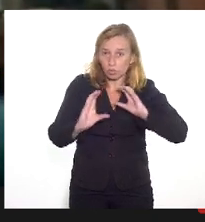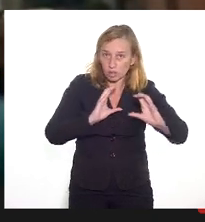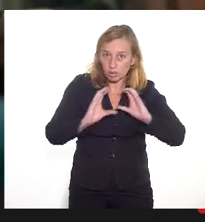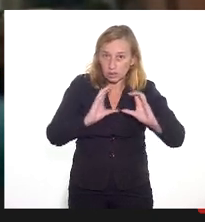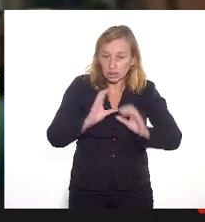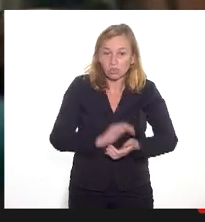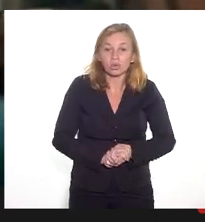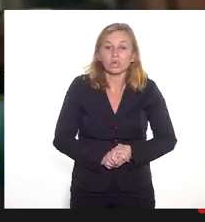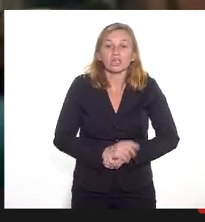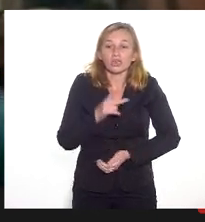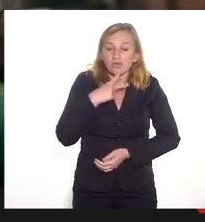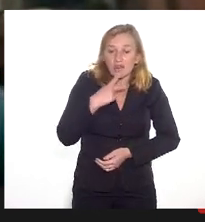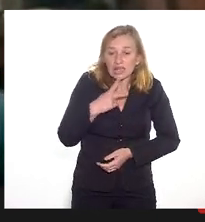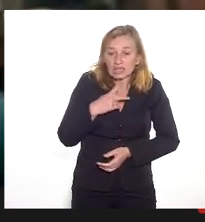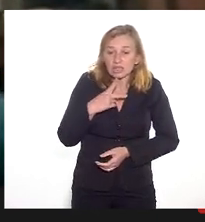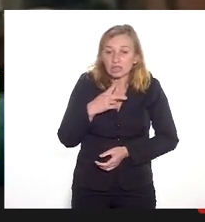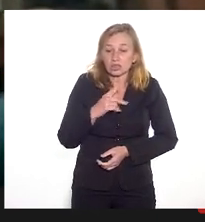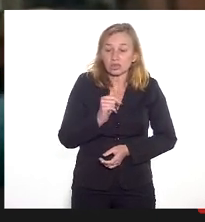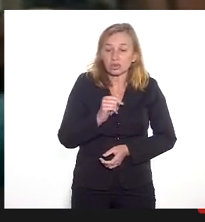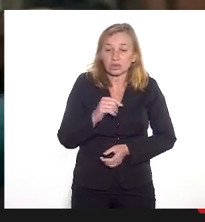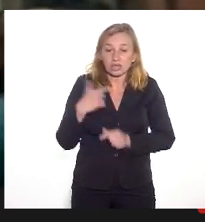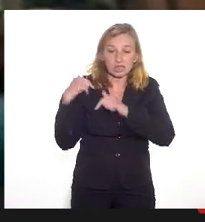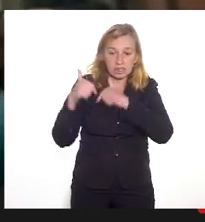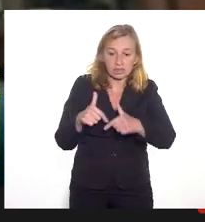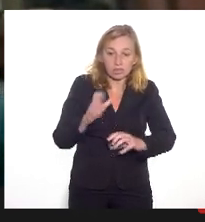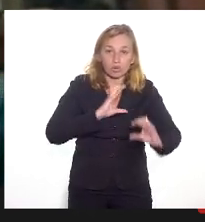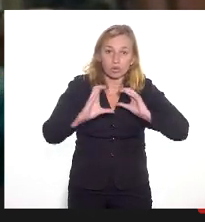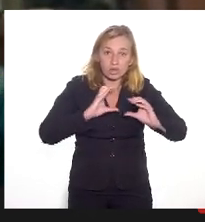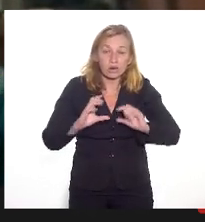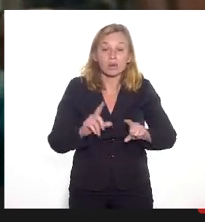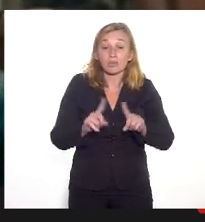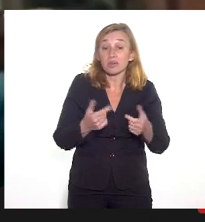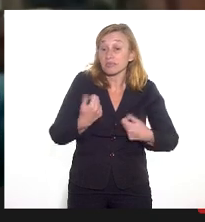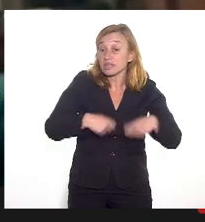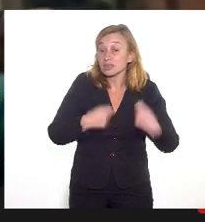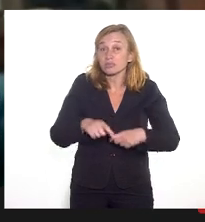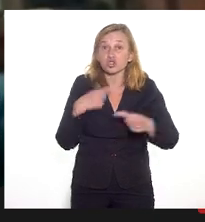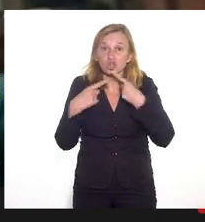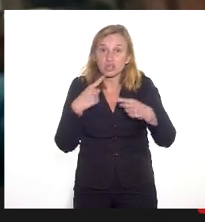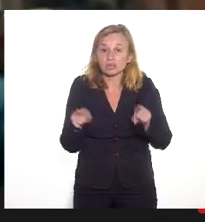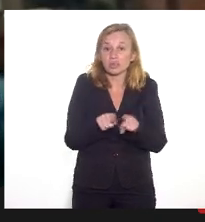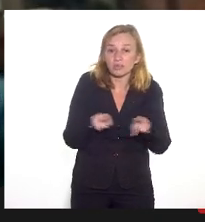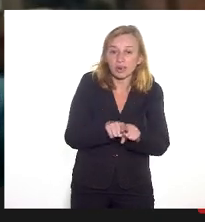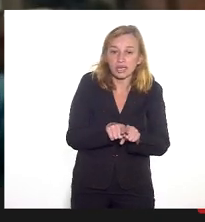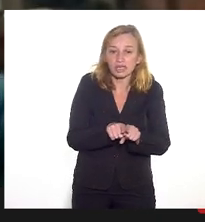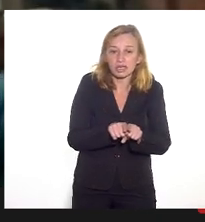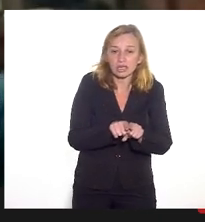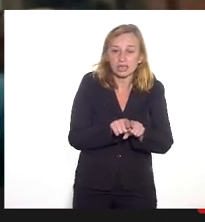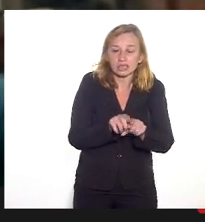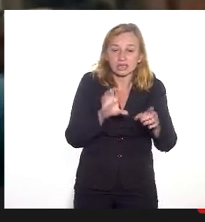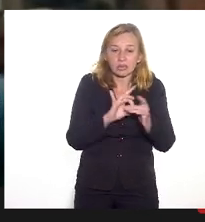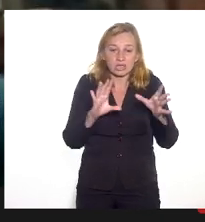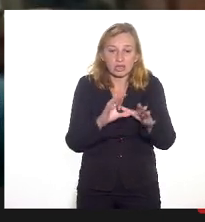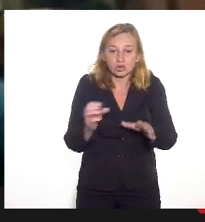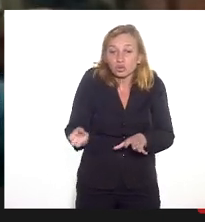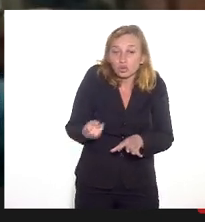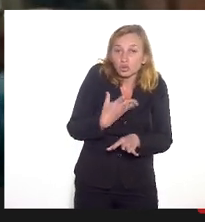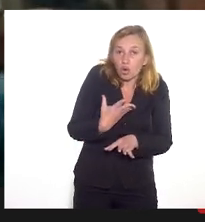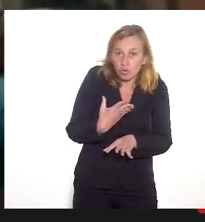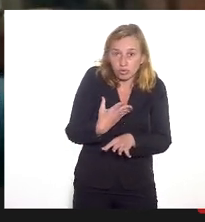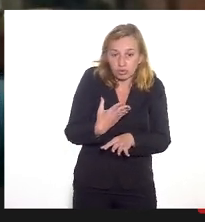estamos falando dos meios tradicionais de comunicação, mas precisamos discutir também a democratização dos novos monopólios